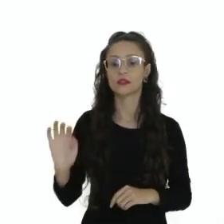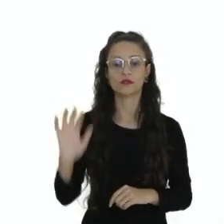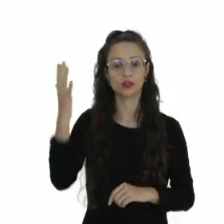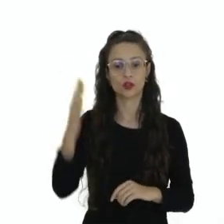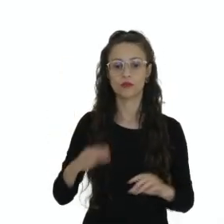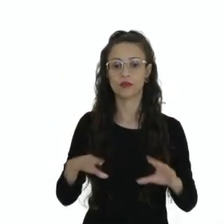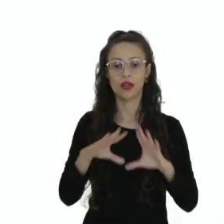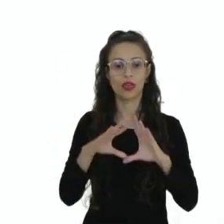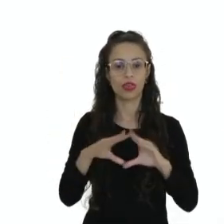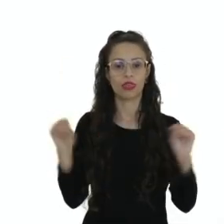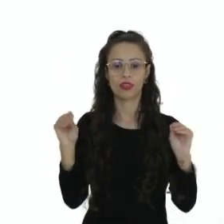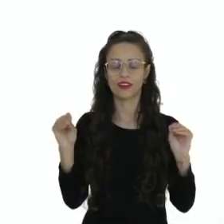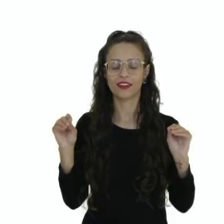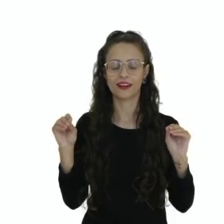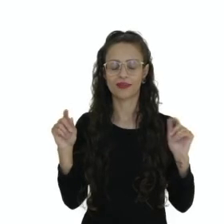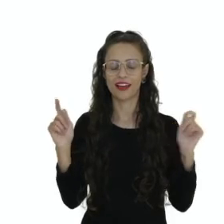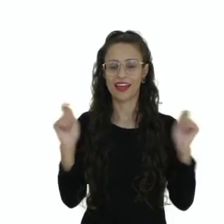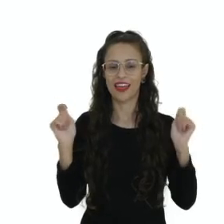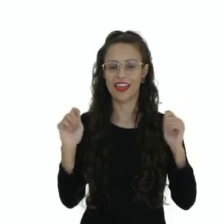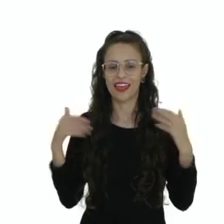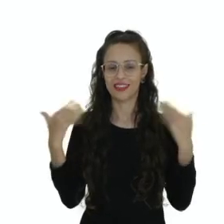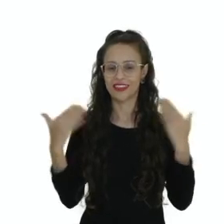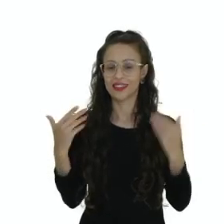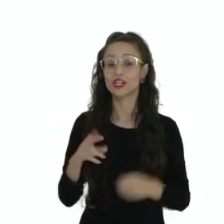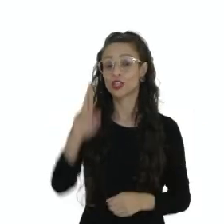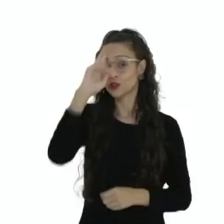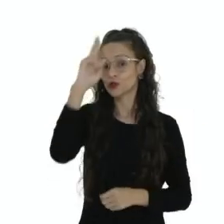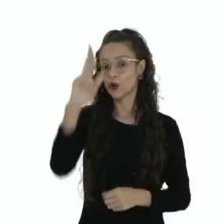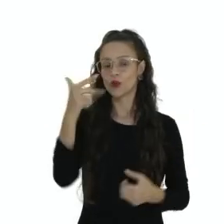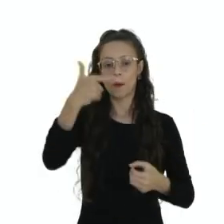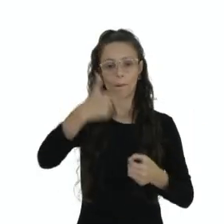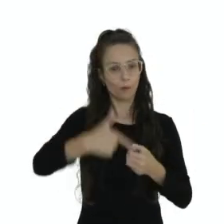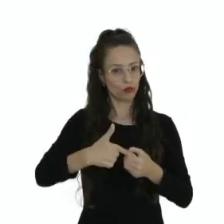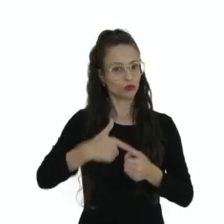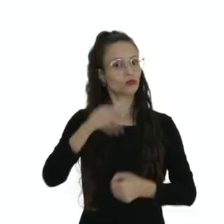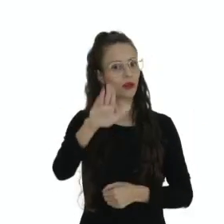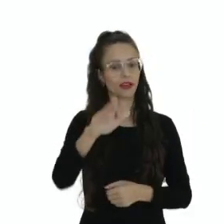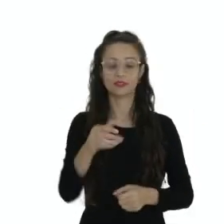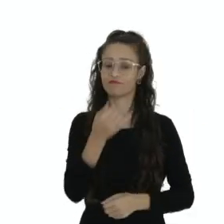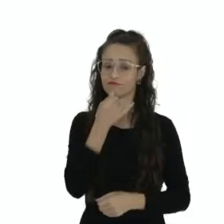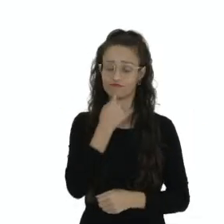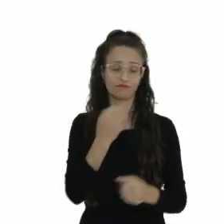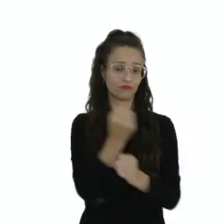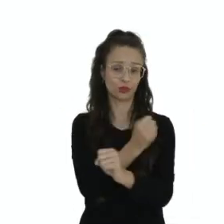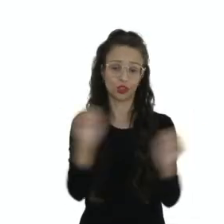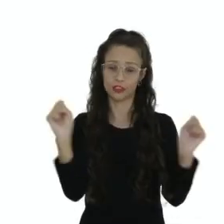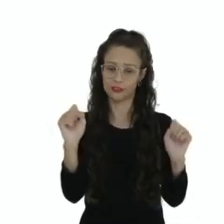com a alegria dos donos de postos de combustível, mas infelizmente é impossível.